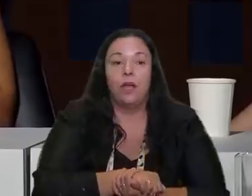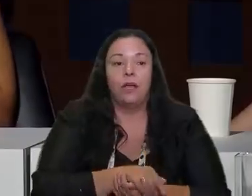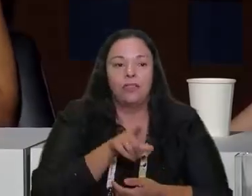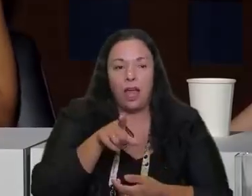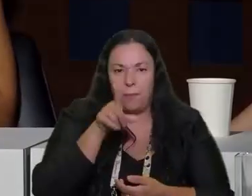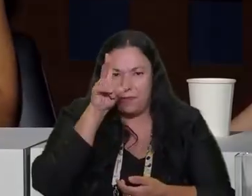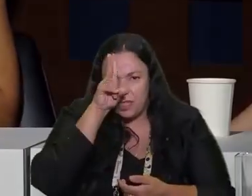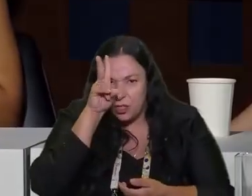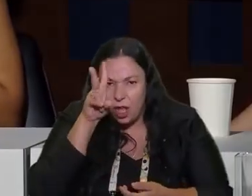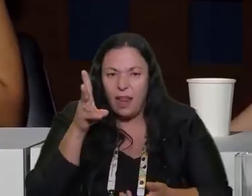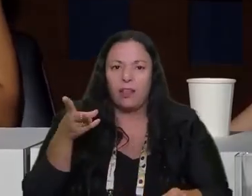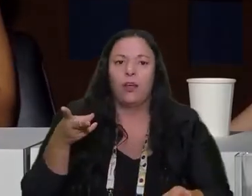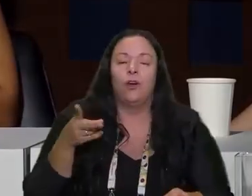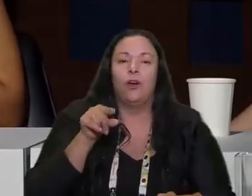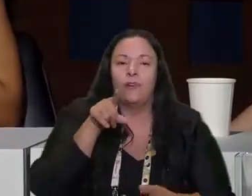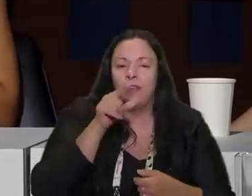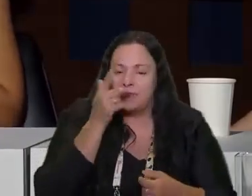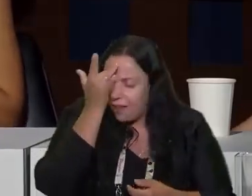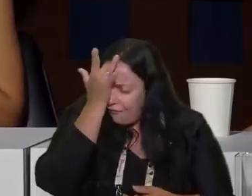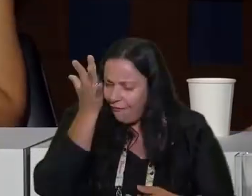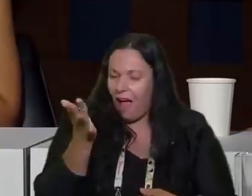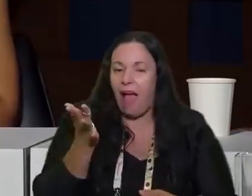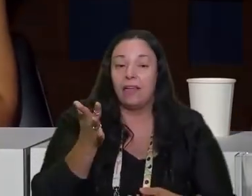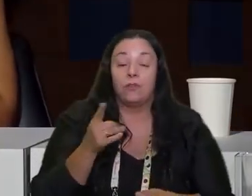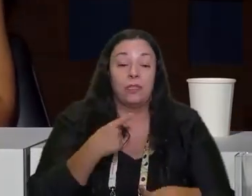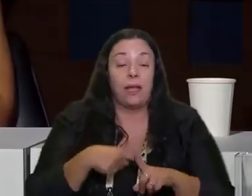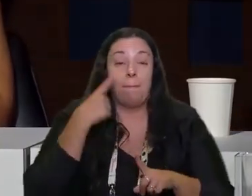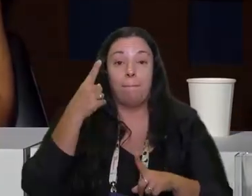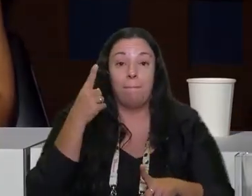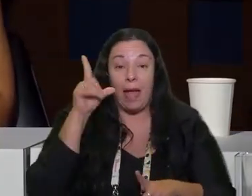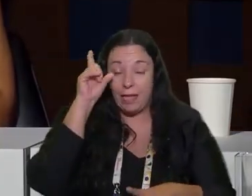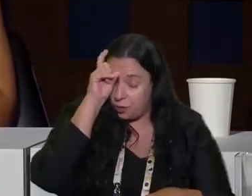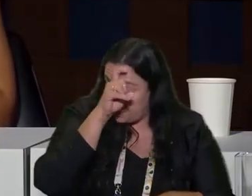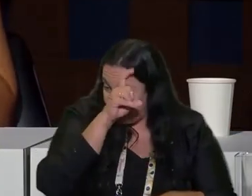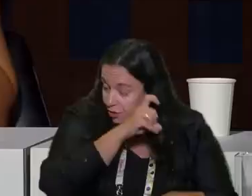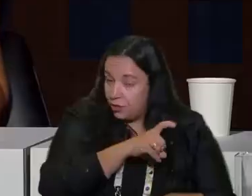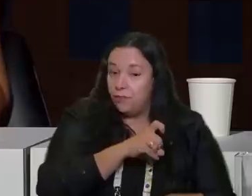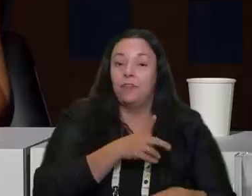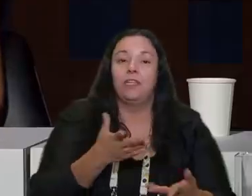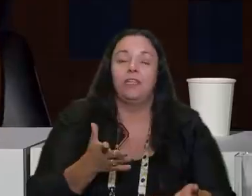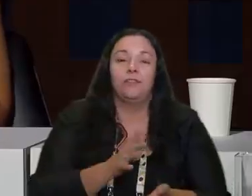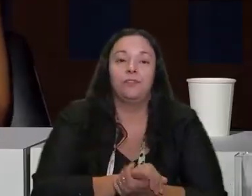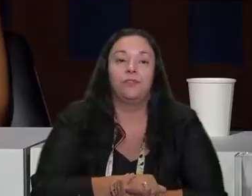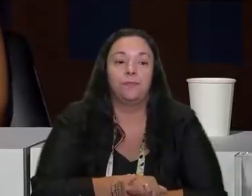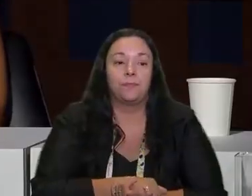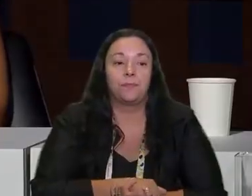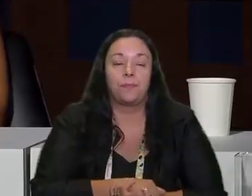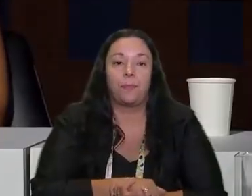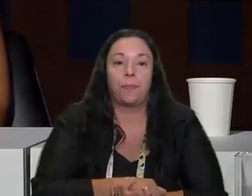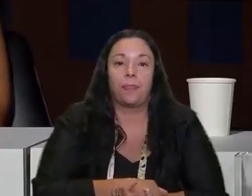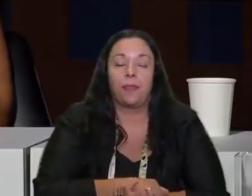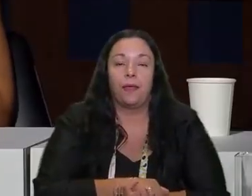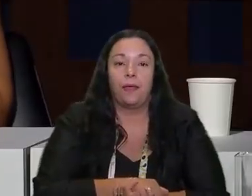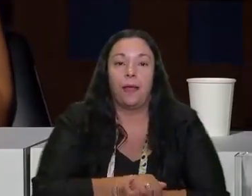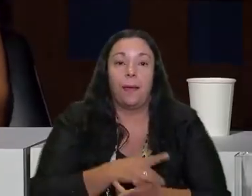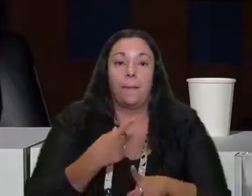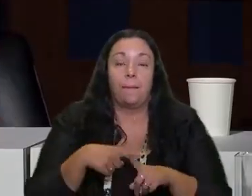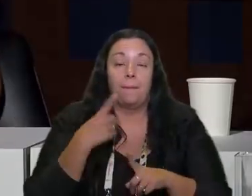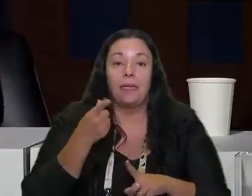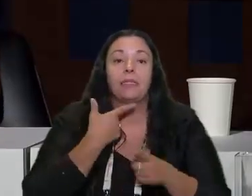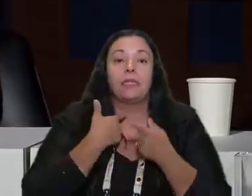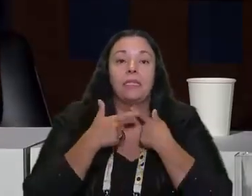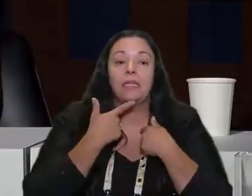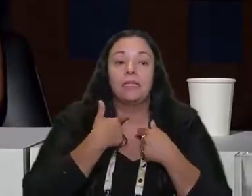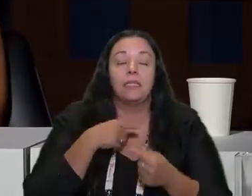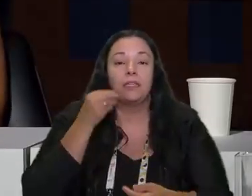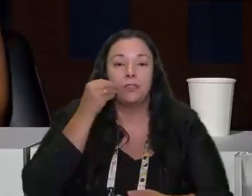você é historiadora, vai ser fácil para você. Eu acho que é mais difícil, porque a gente fica mais crítico com anacronismos e tal. Mas tenho vontade